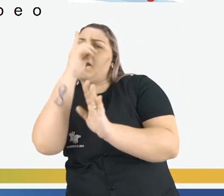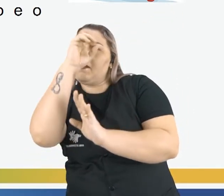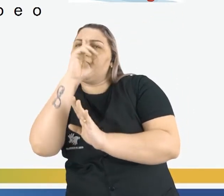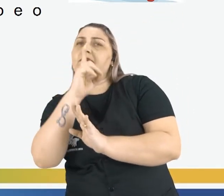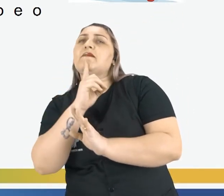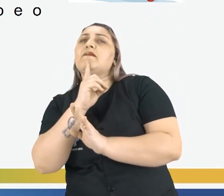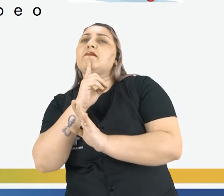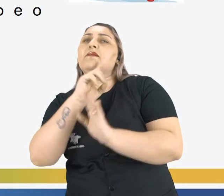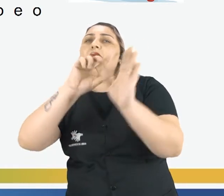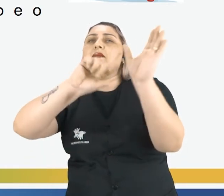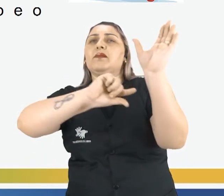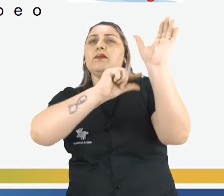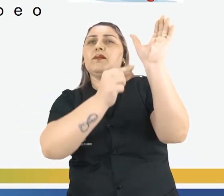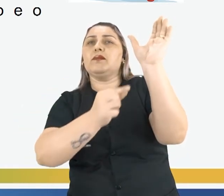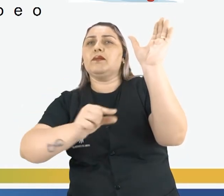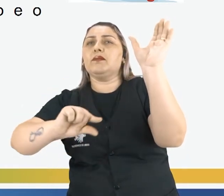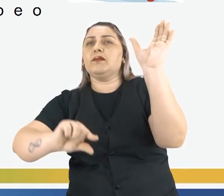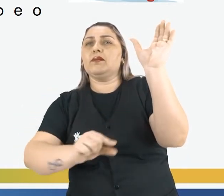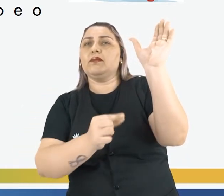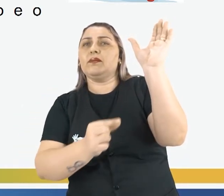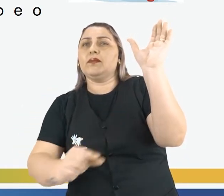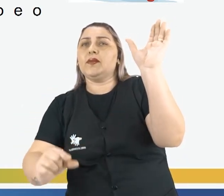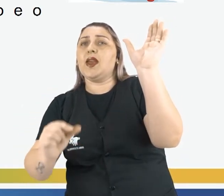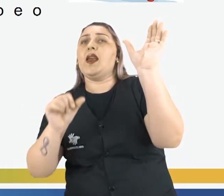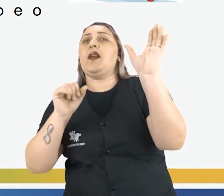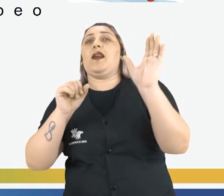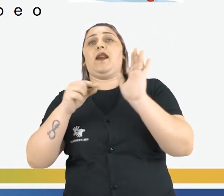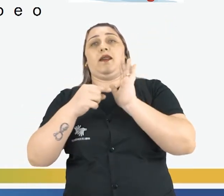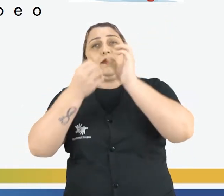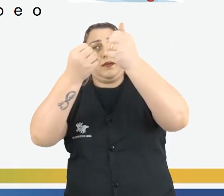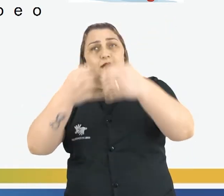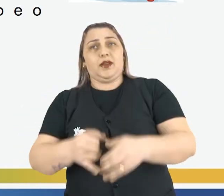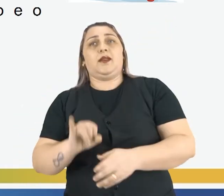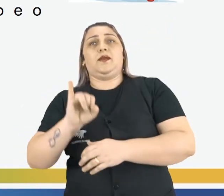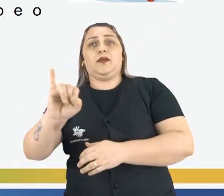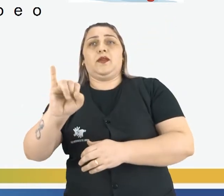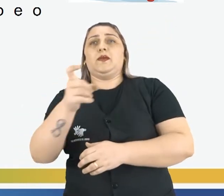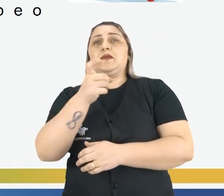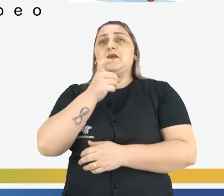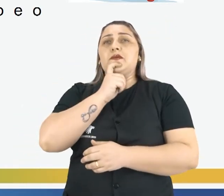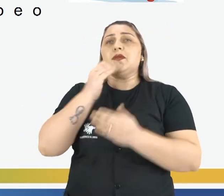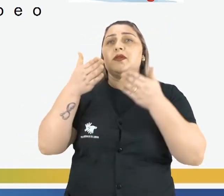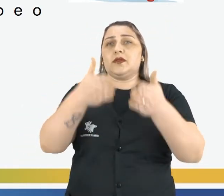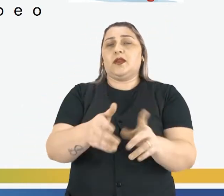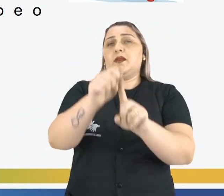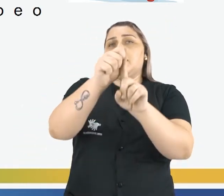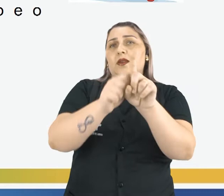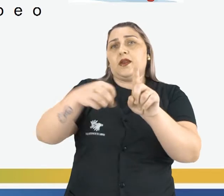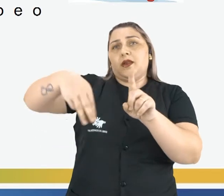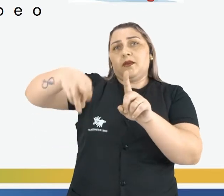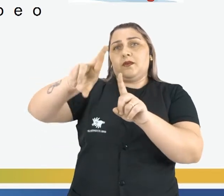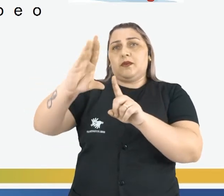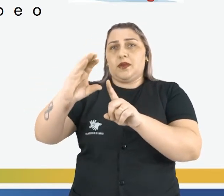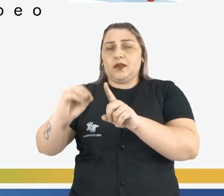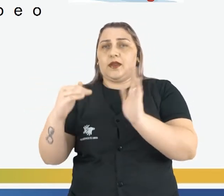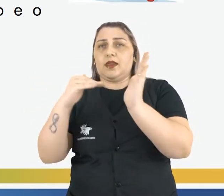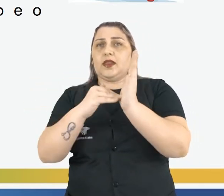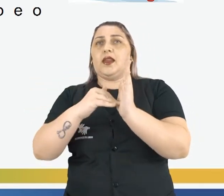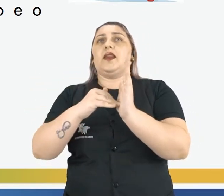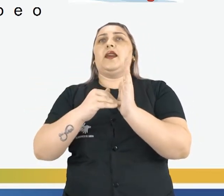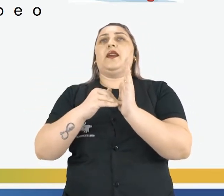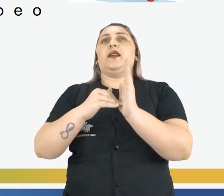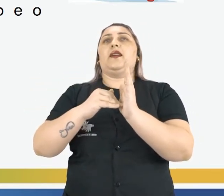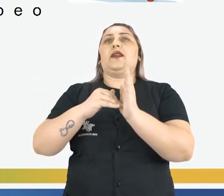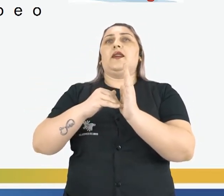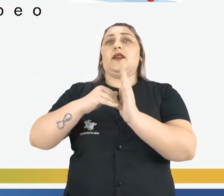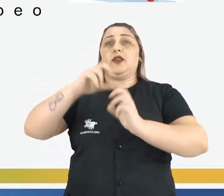e caem, indicando que o inverno está chegando. Compreende os meses de março a junho e